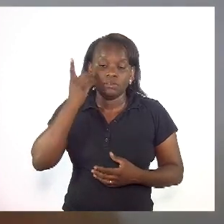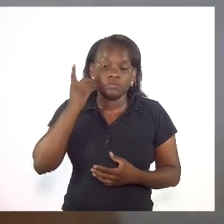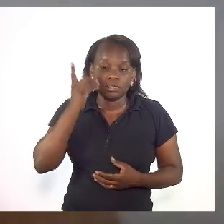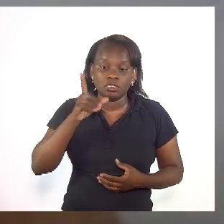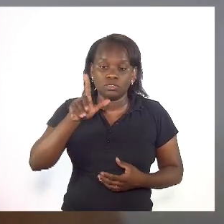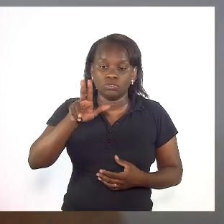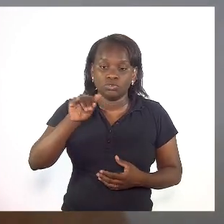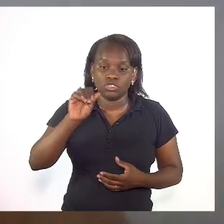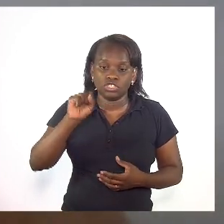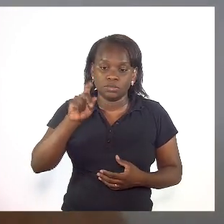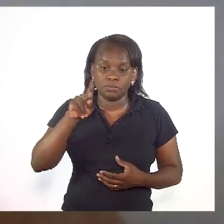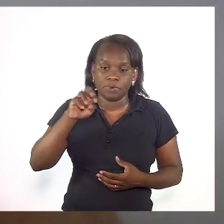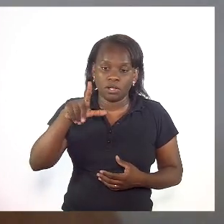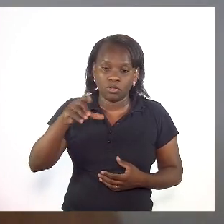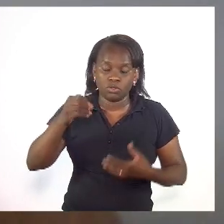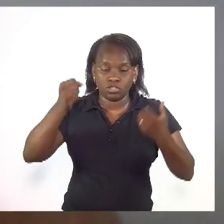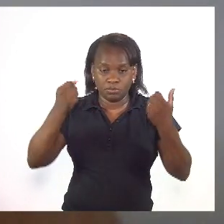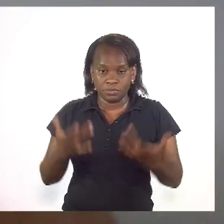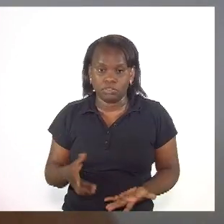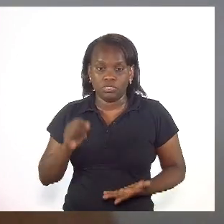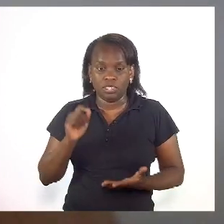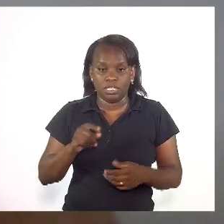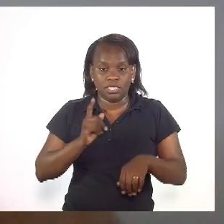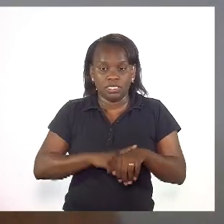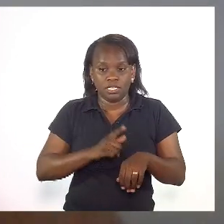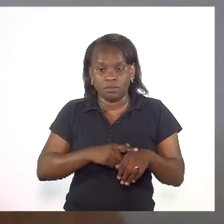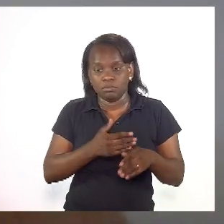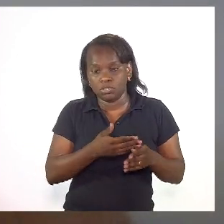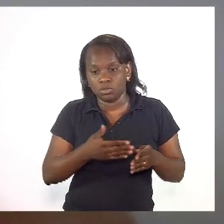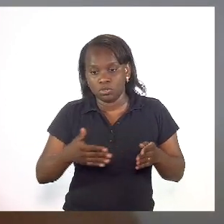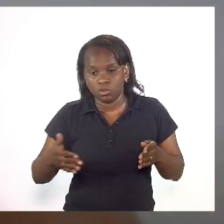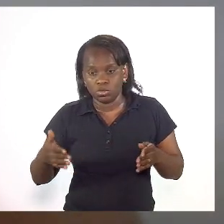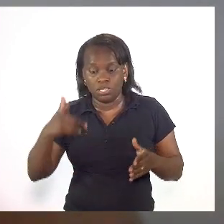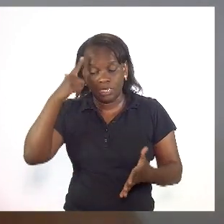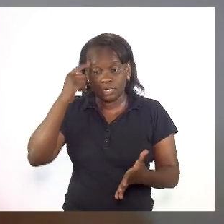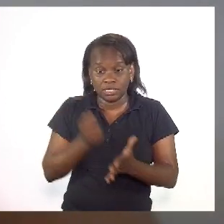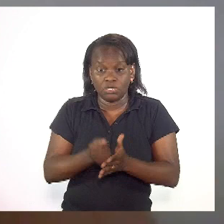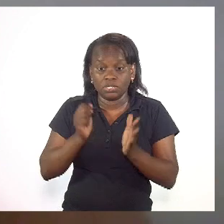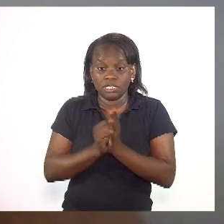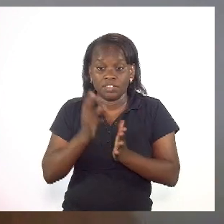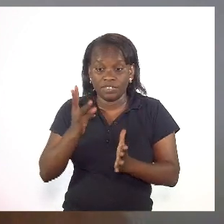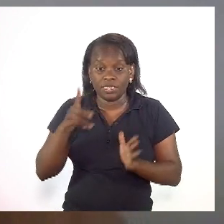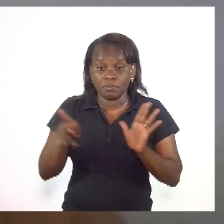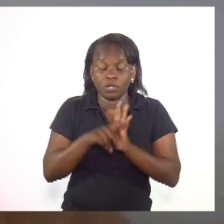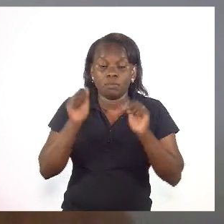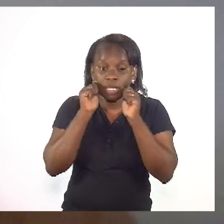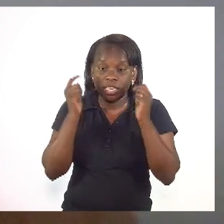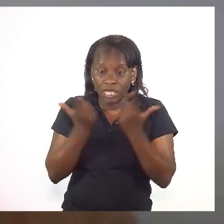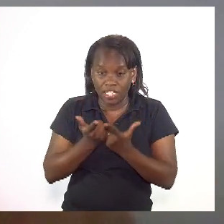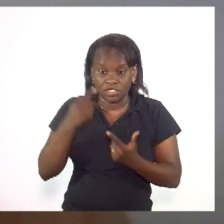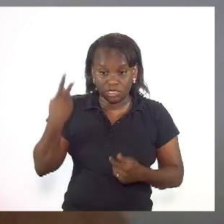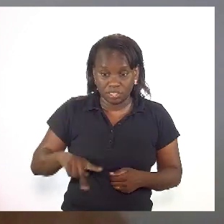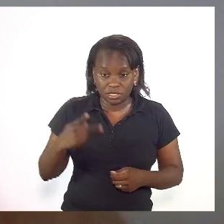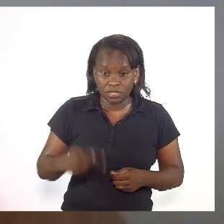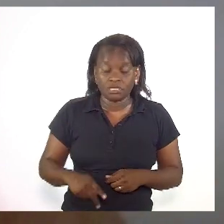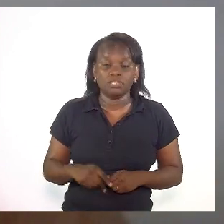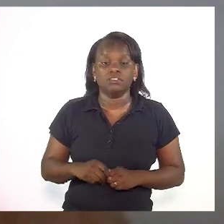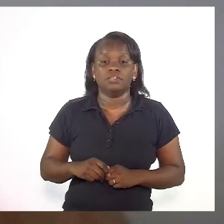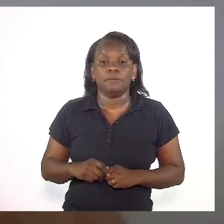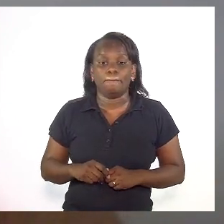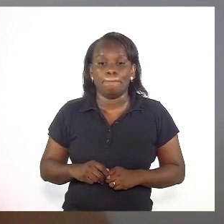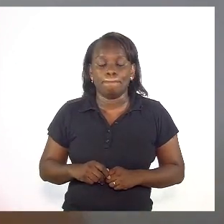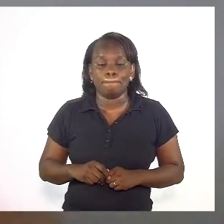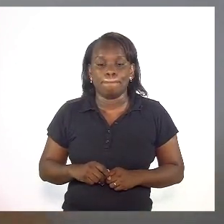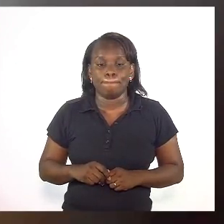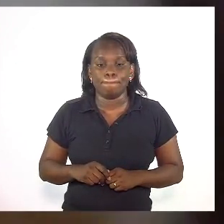deputado Luiz Paulo coloca que durante 3 decisões desta Assembleia Legislativa